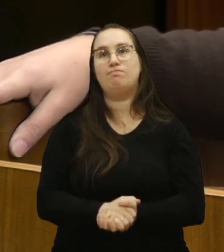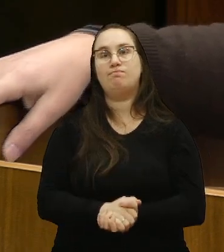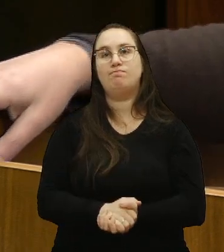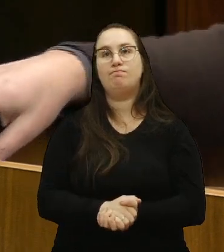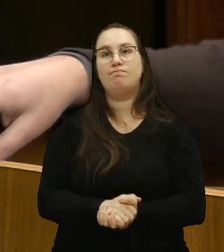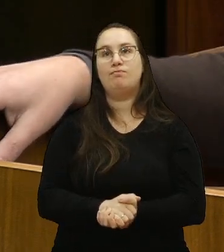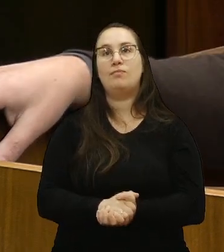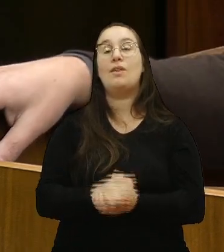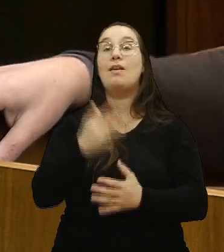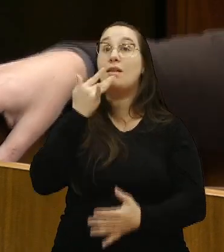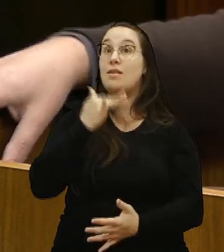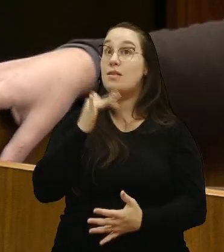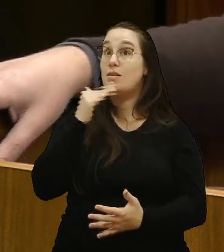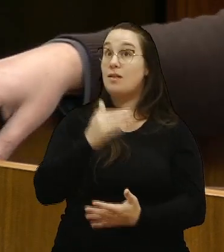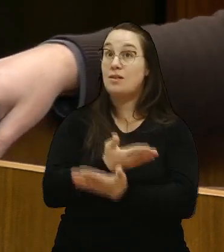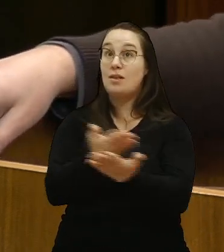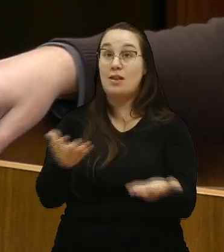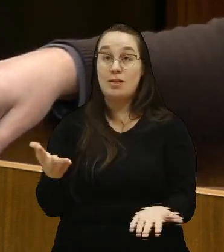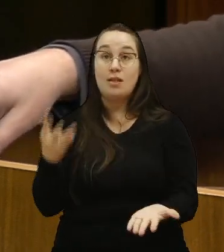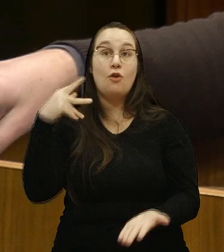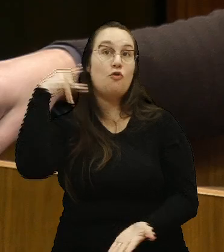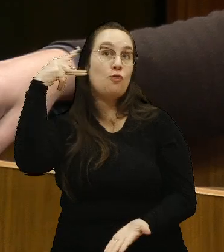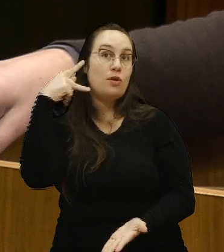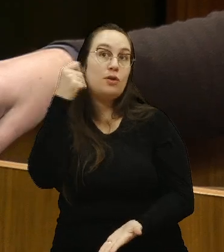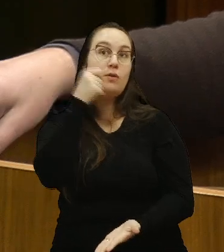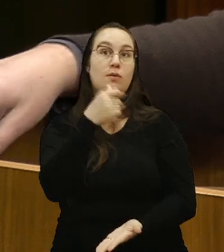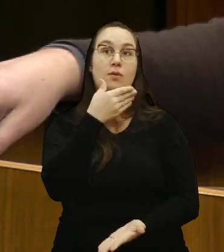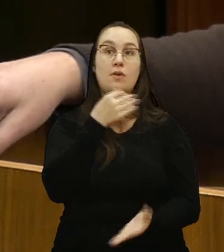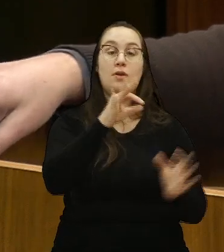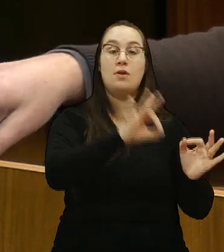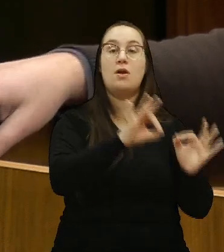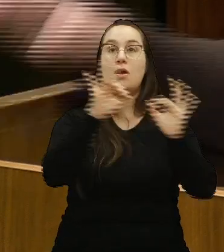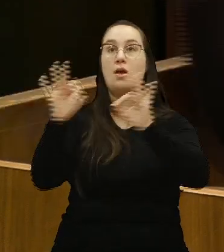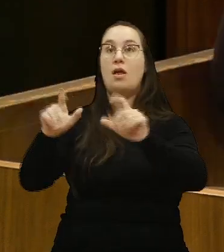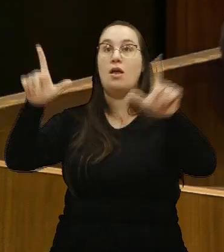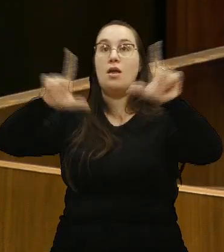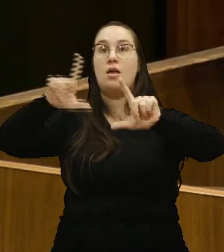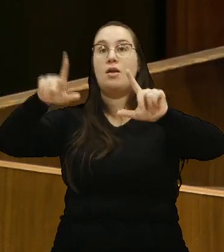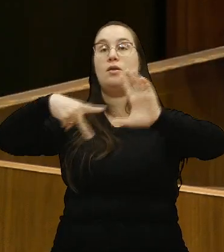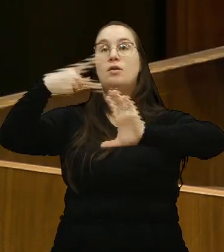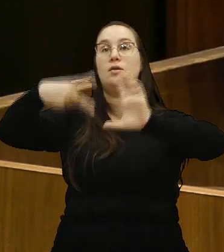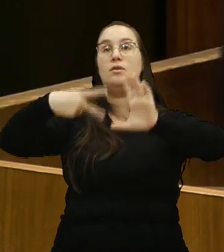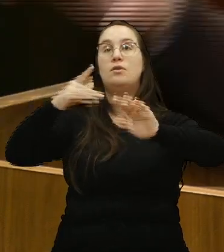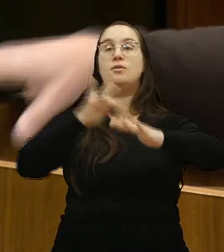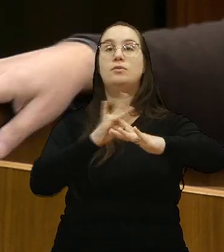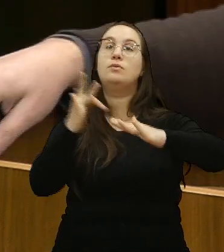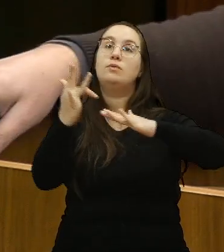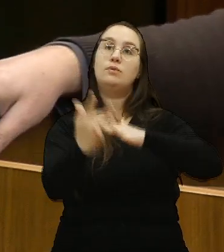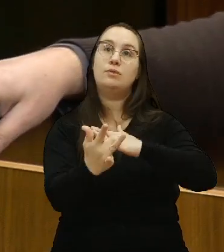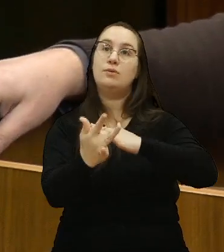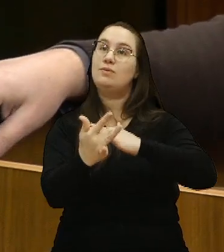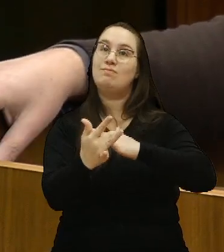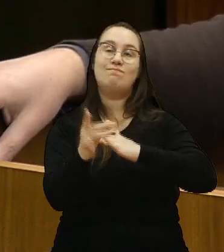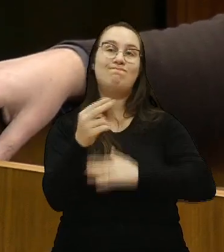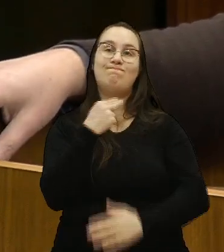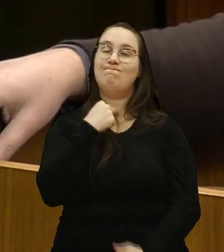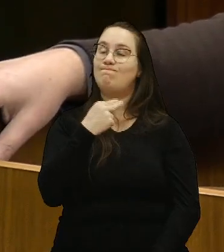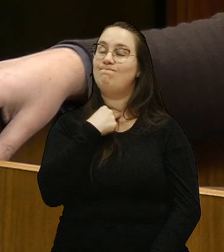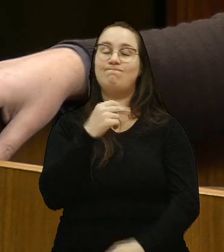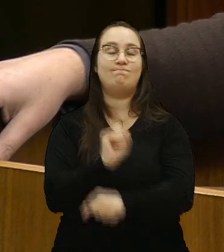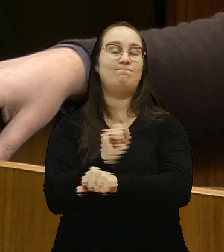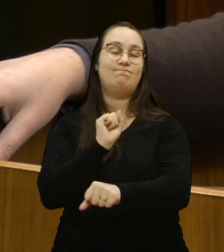Essas crianças, senhoras e senhores vereadores, e aqueles que nos acompanham pela TV Câmara e redes sociais, elas não podem